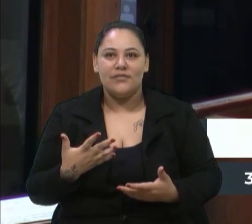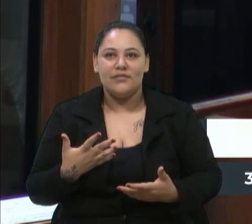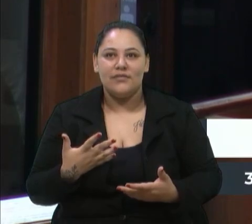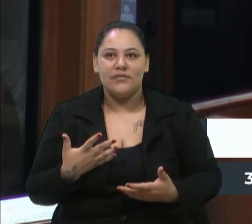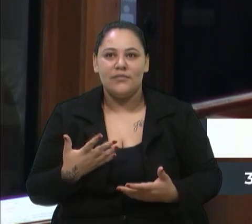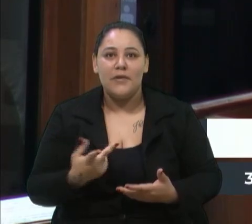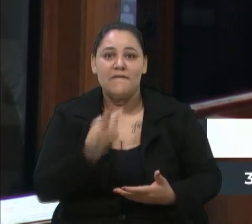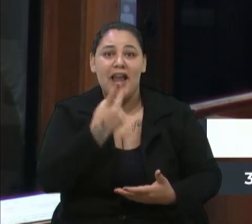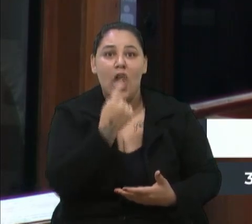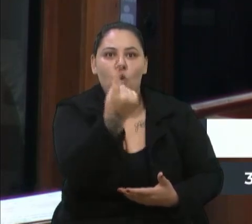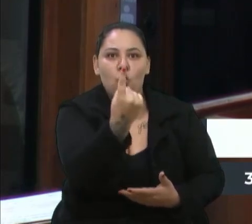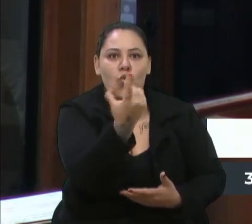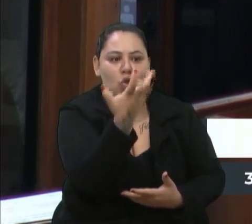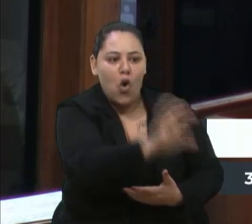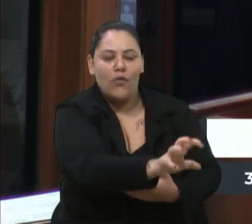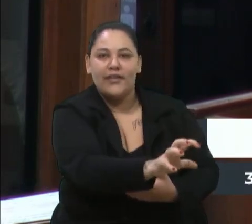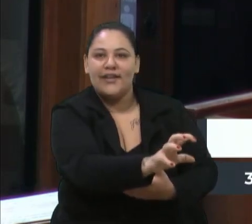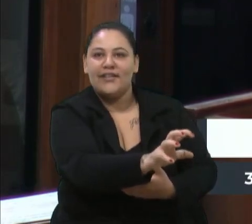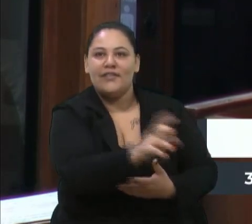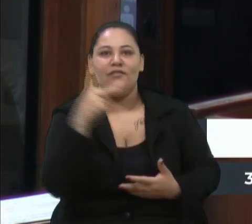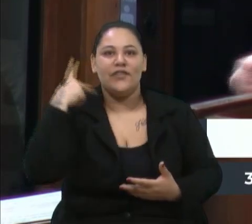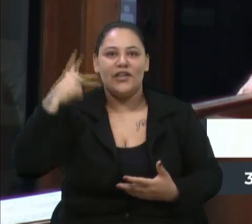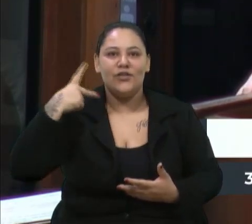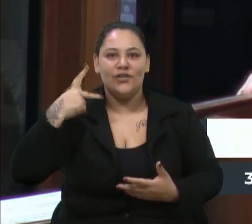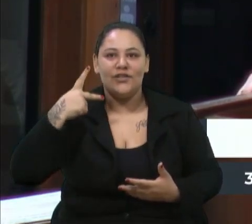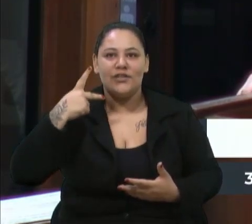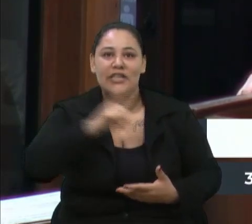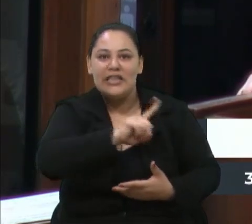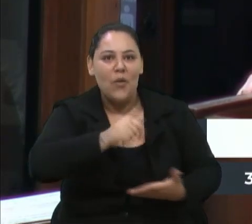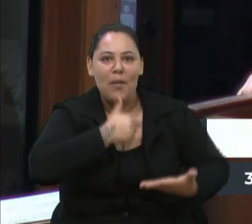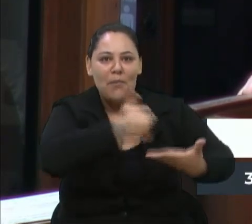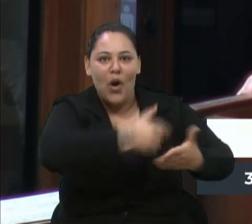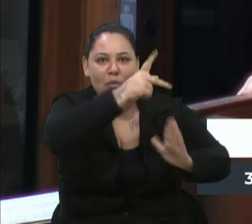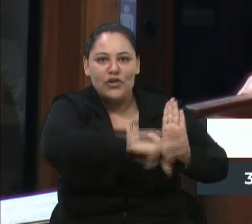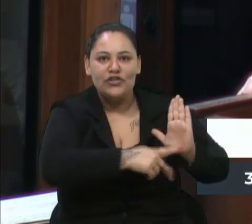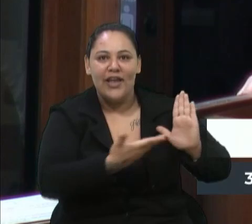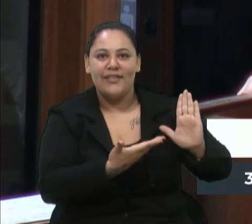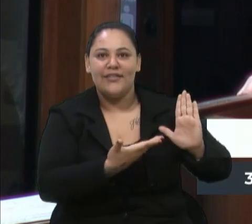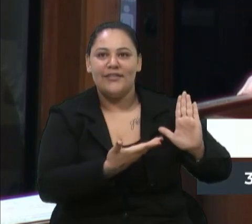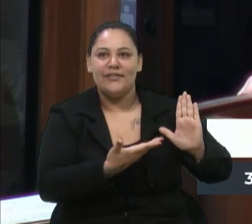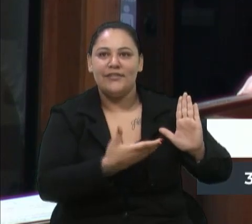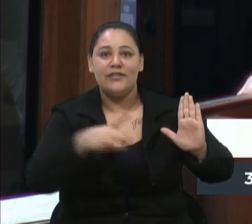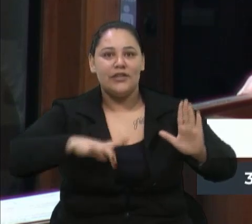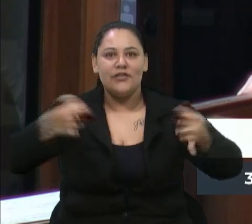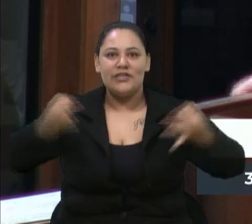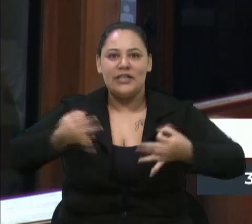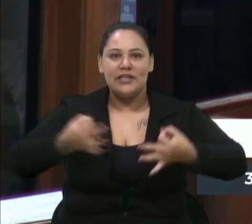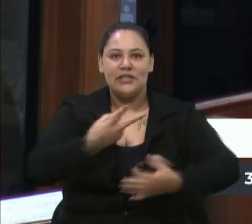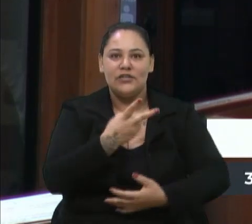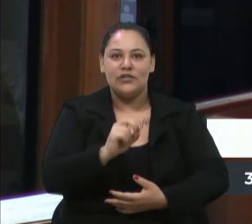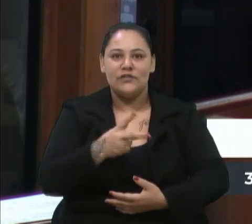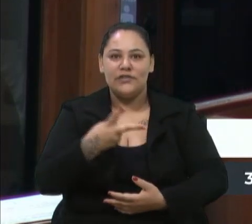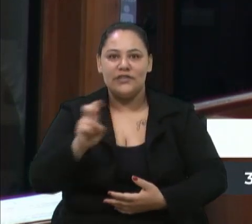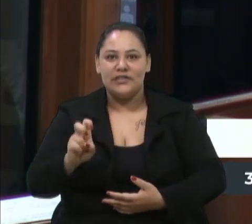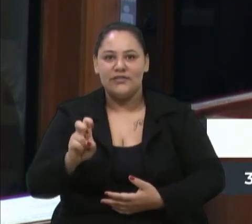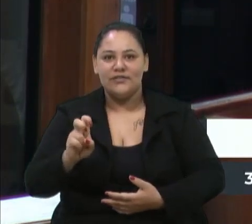digam um que vai contra essa pauta, que com certeza em 2025 não vai estar nessa casa. Obrigado.